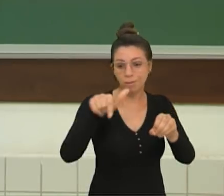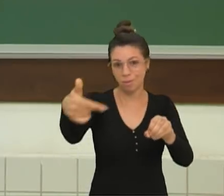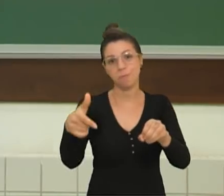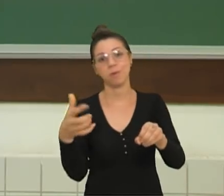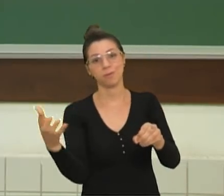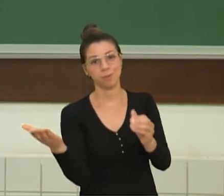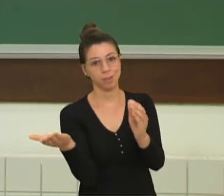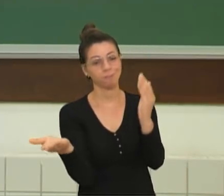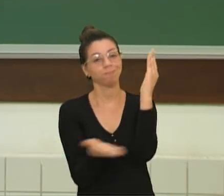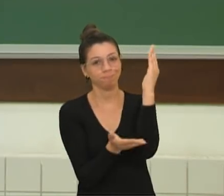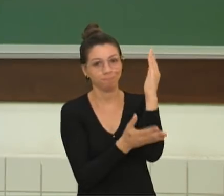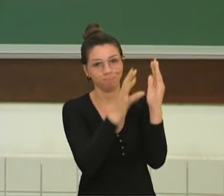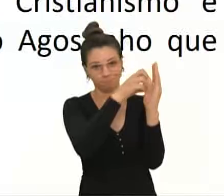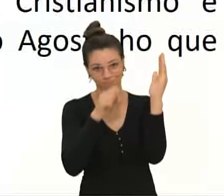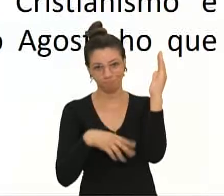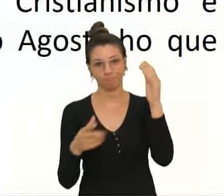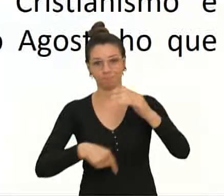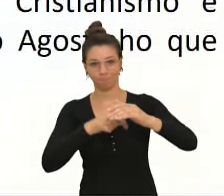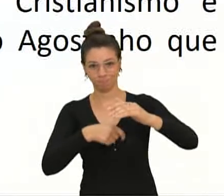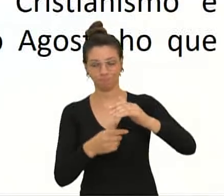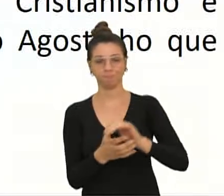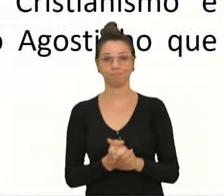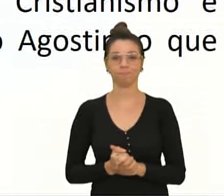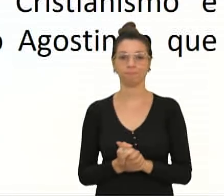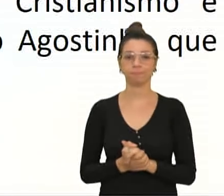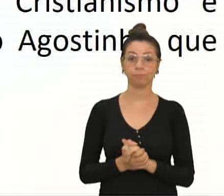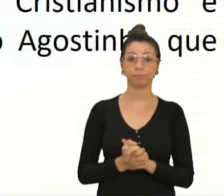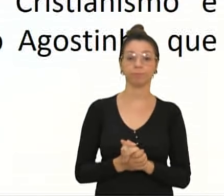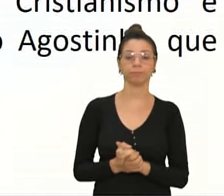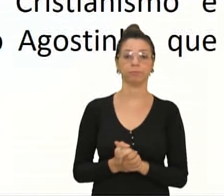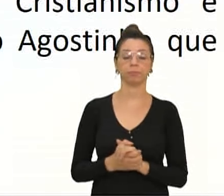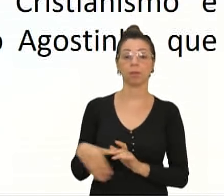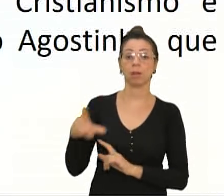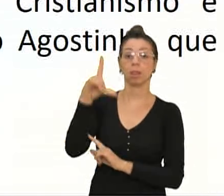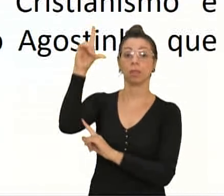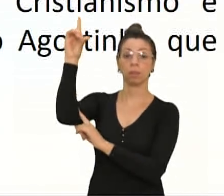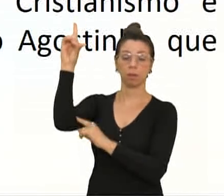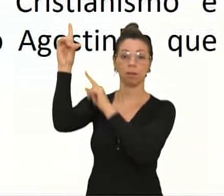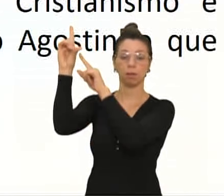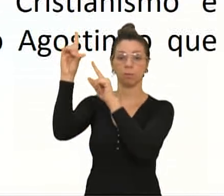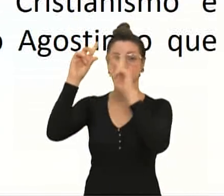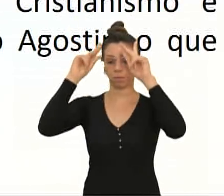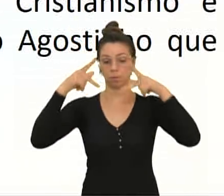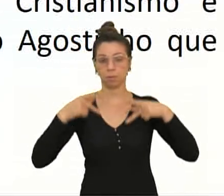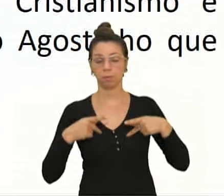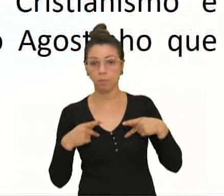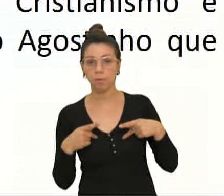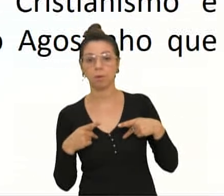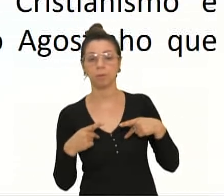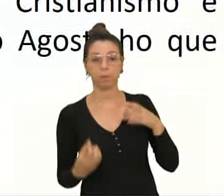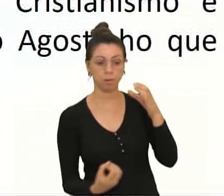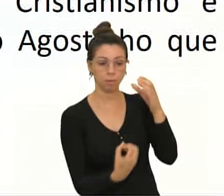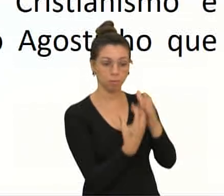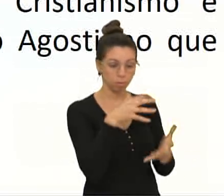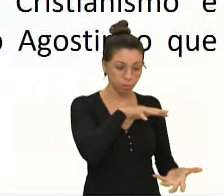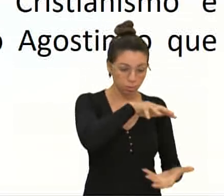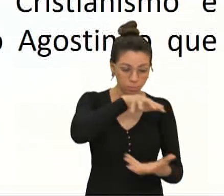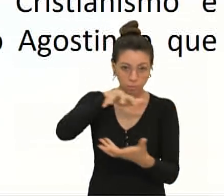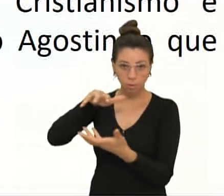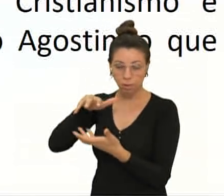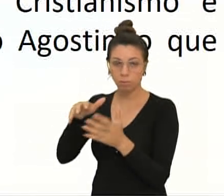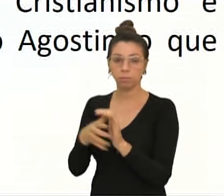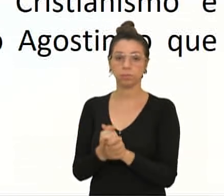Não? Deus criou o homem, o universo e a terra, baseado no